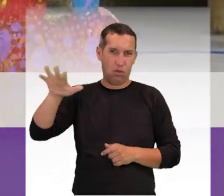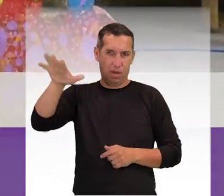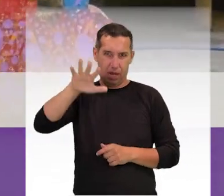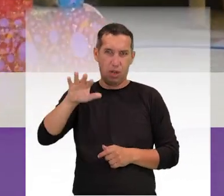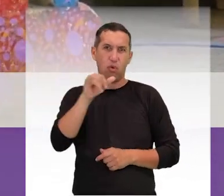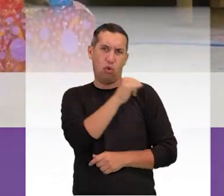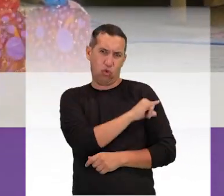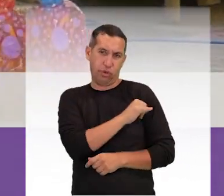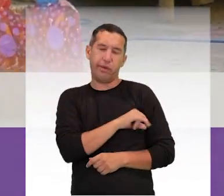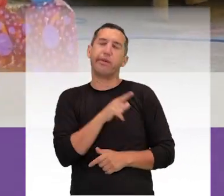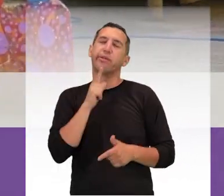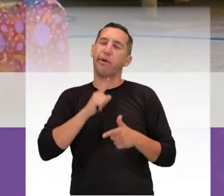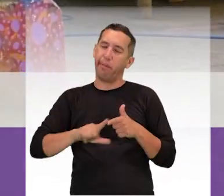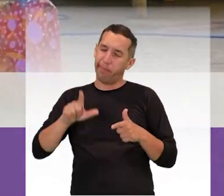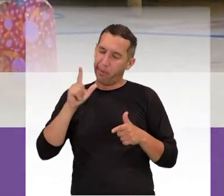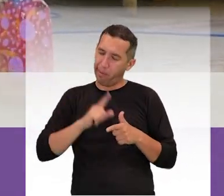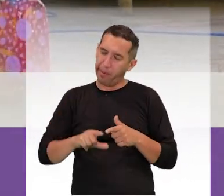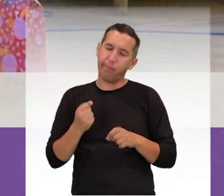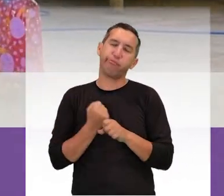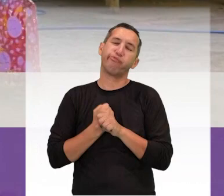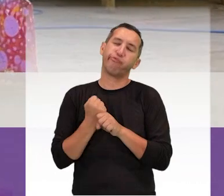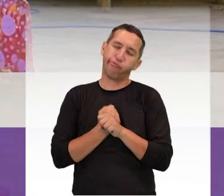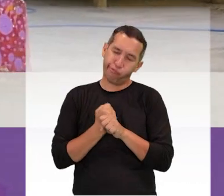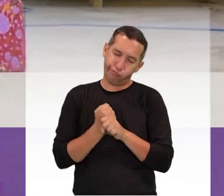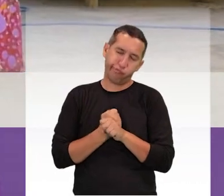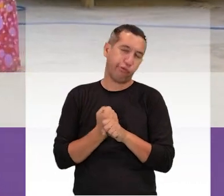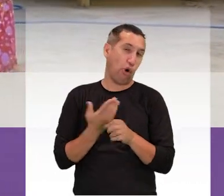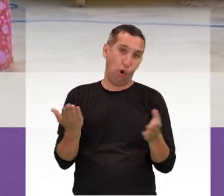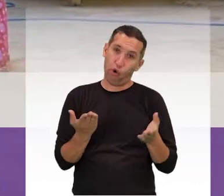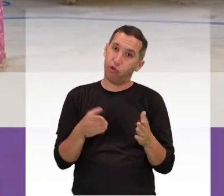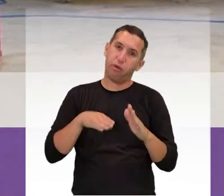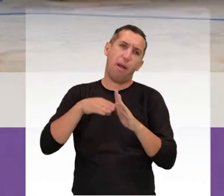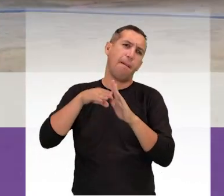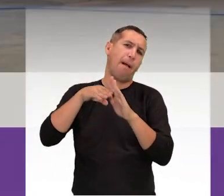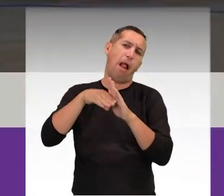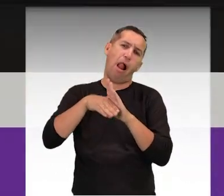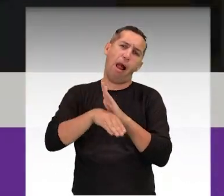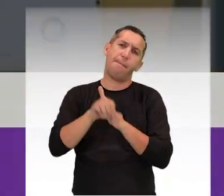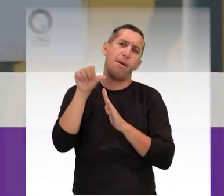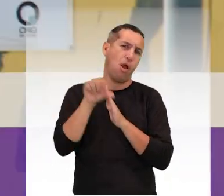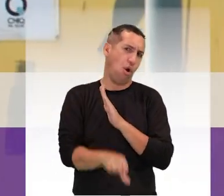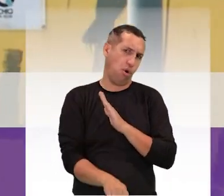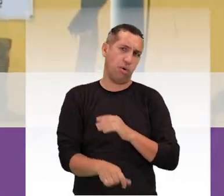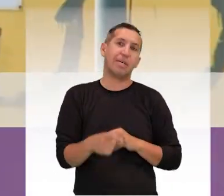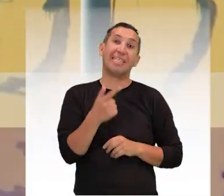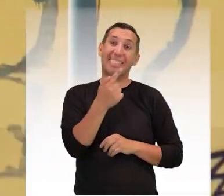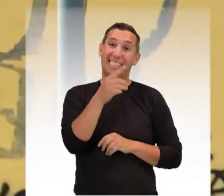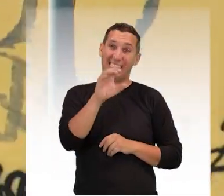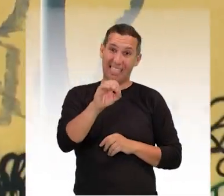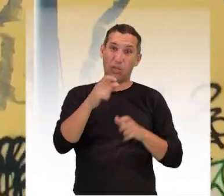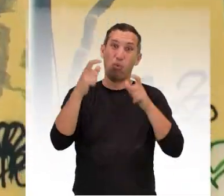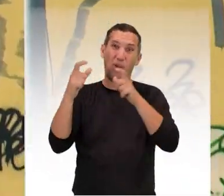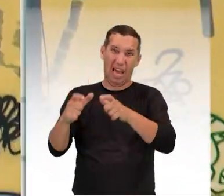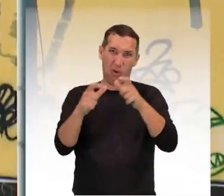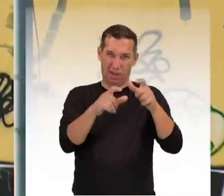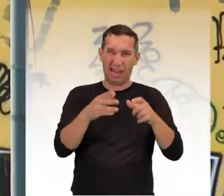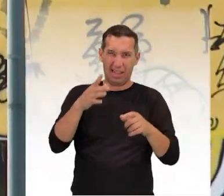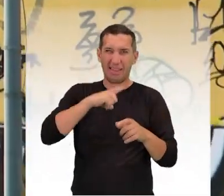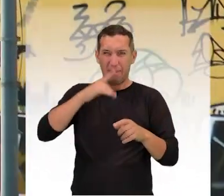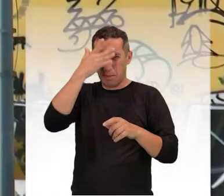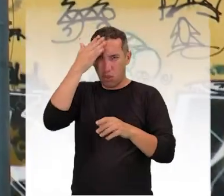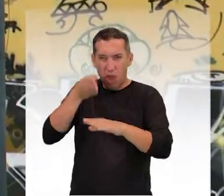Janeiro, mostra que esse é um problema que vem de muito tempo e só tem se agravado. 70 ocupações foram mapeadas na